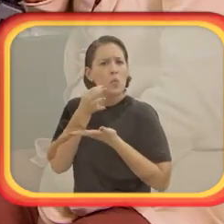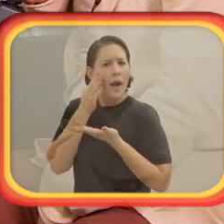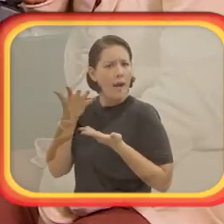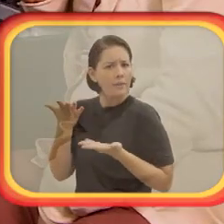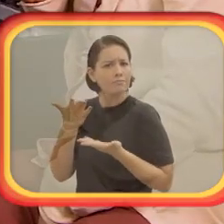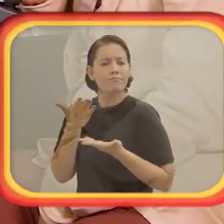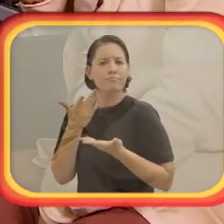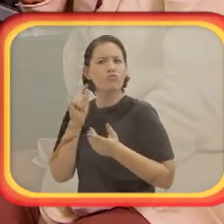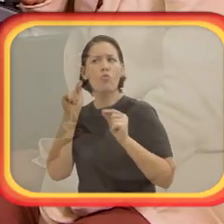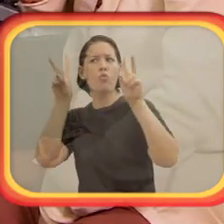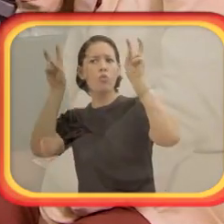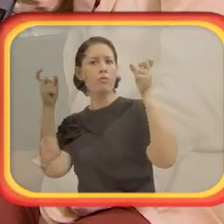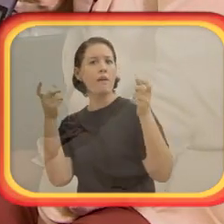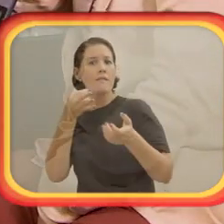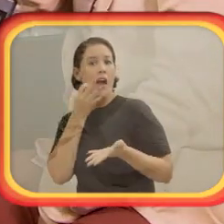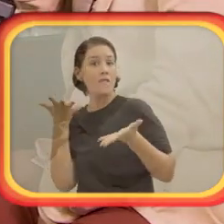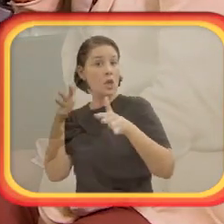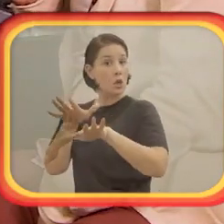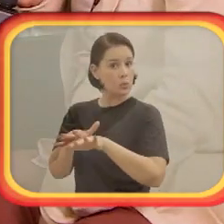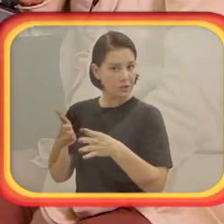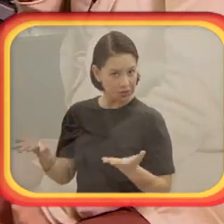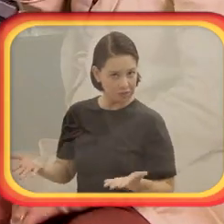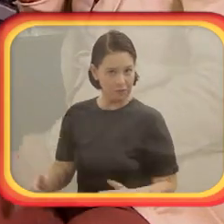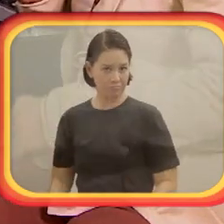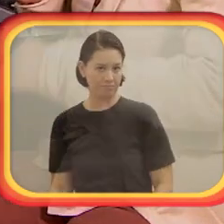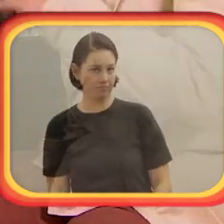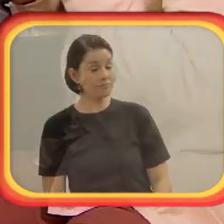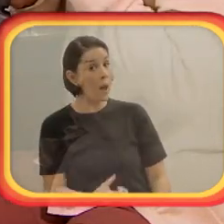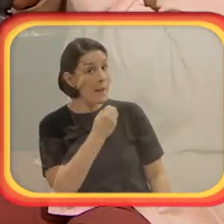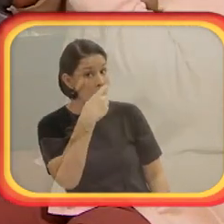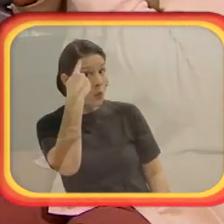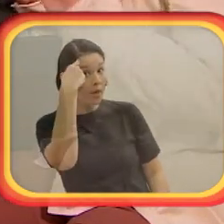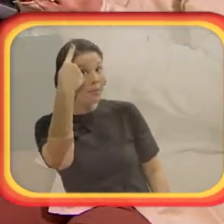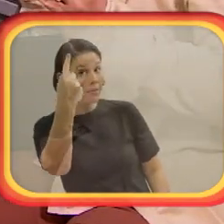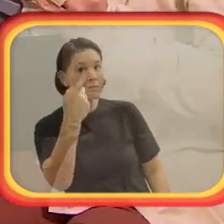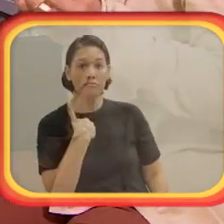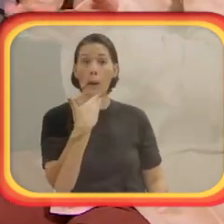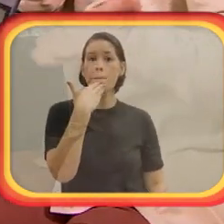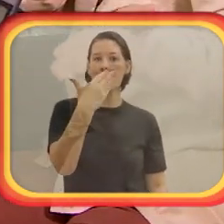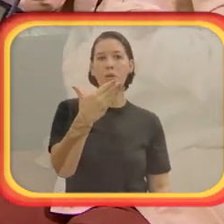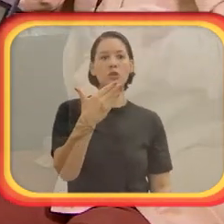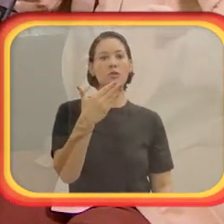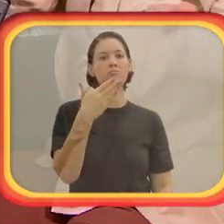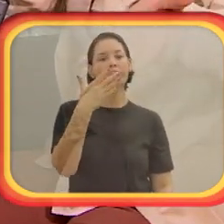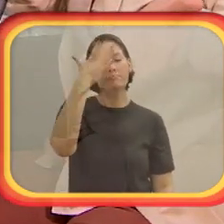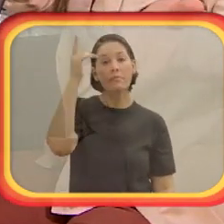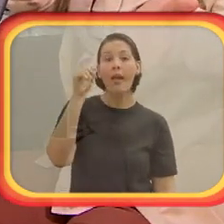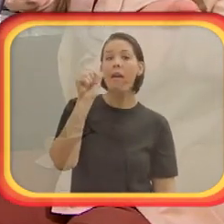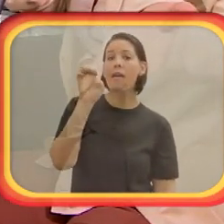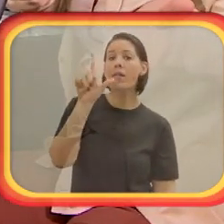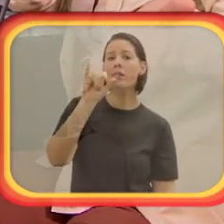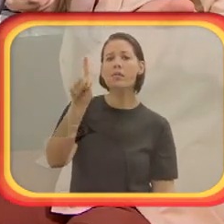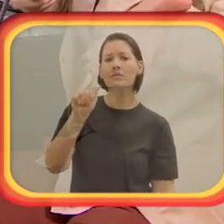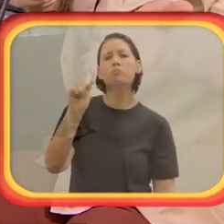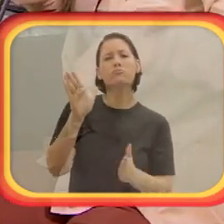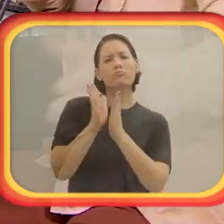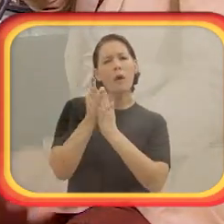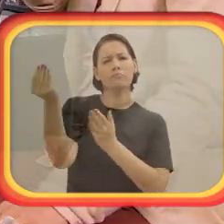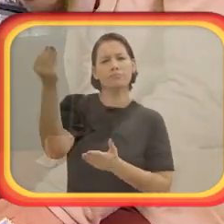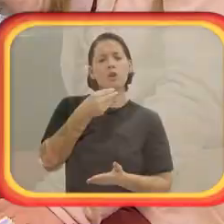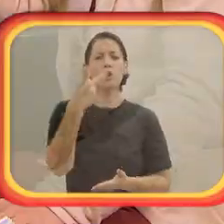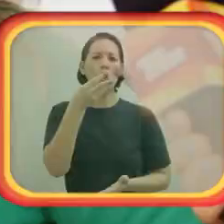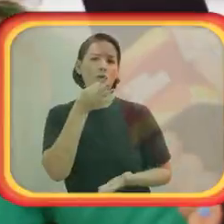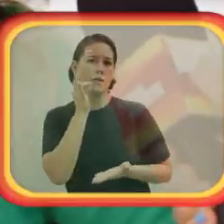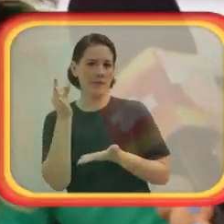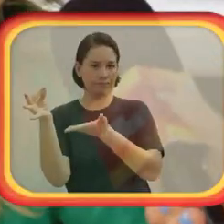de começar a nossa entrevista, que tal a gente pedir um cafezinho? Já que estamos falando de café inclusivo,